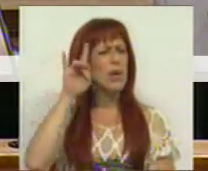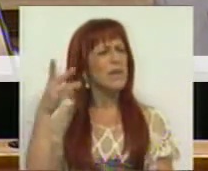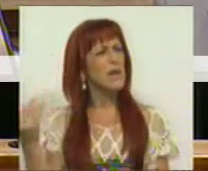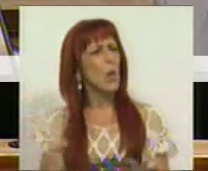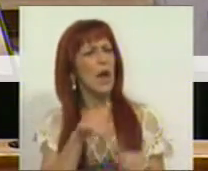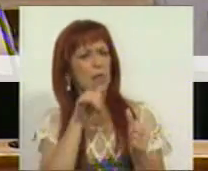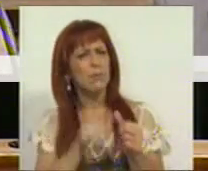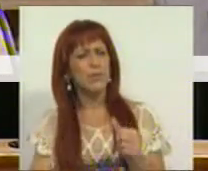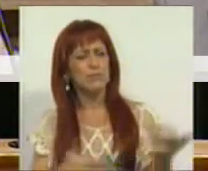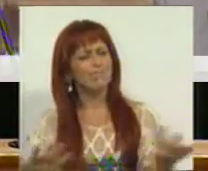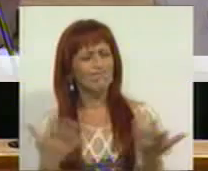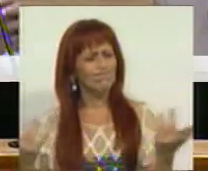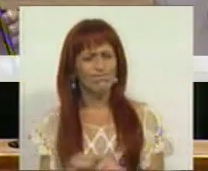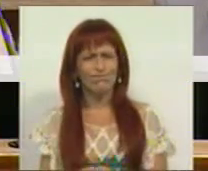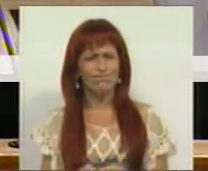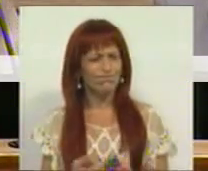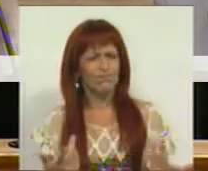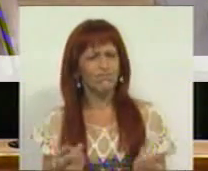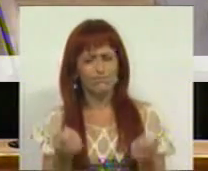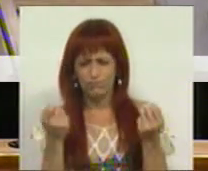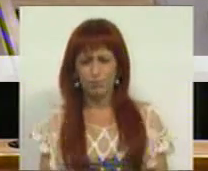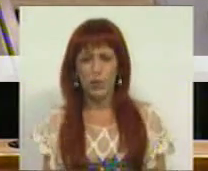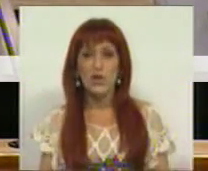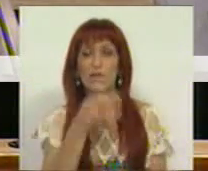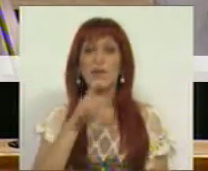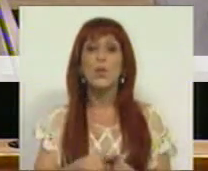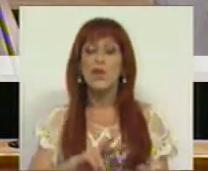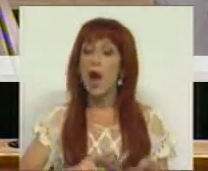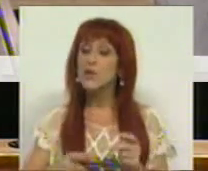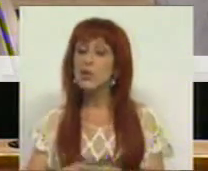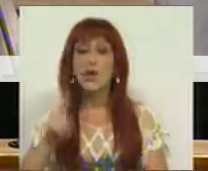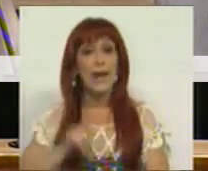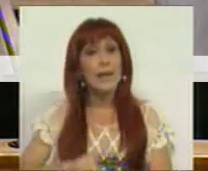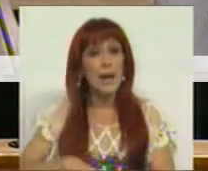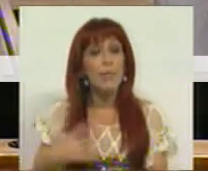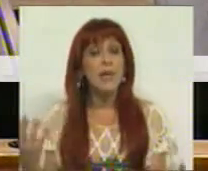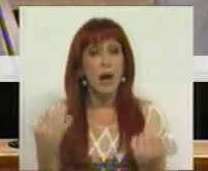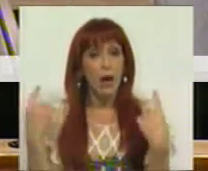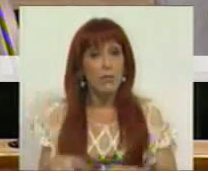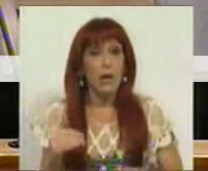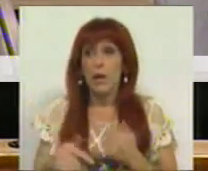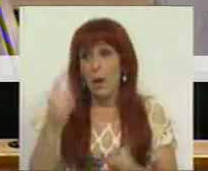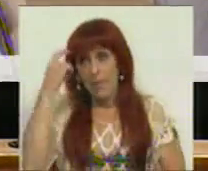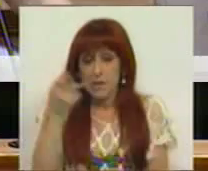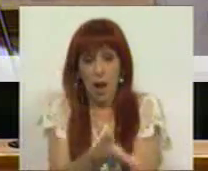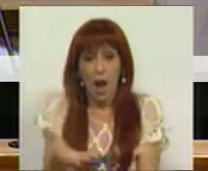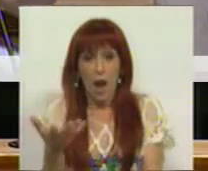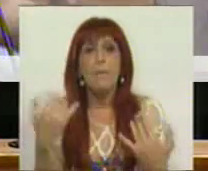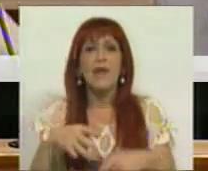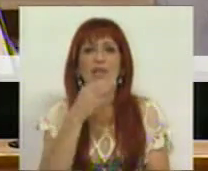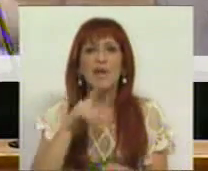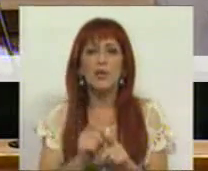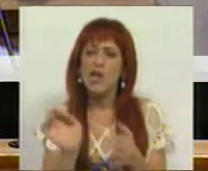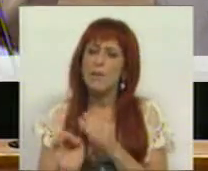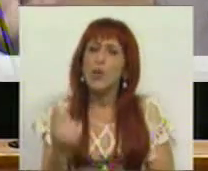uma intervenção pouco racionalizada, falando das alterações dos tempos, e elas com certeza têm que ser consideradas, mas falando